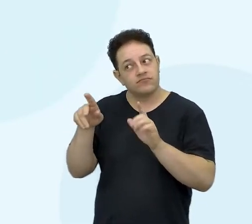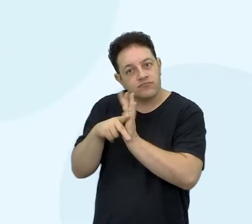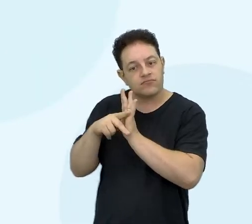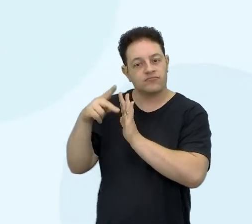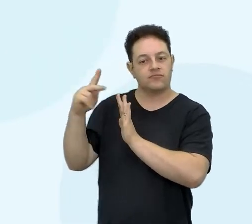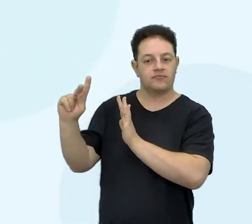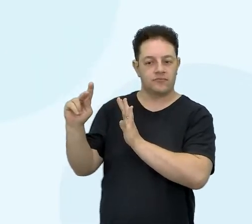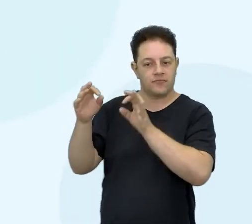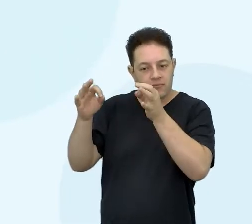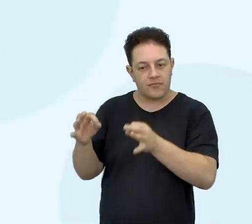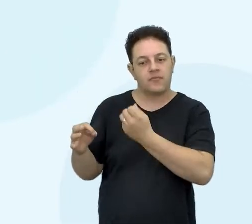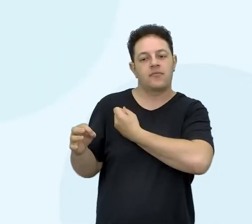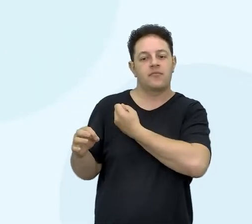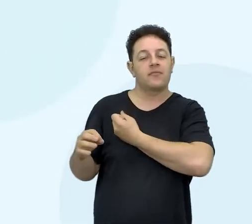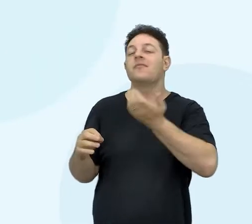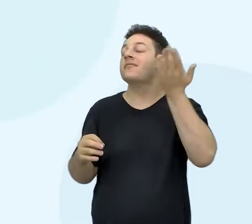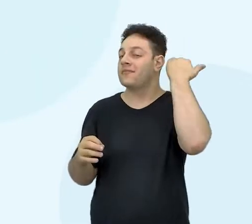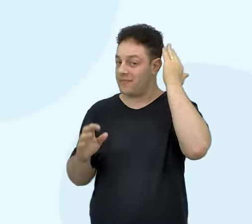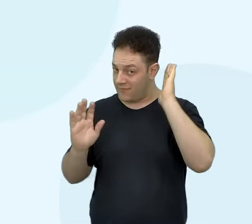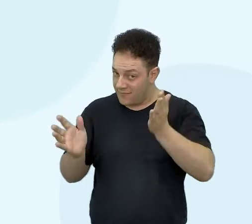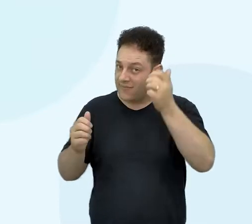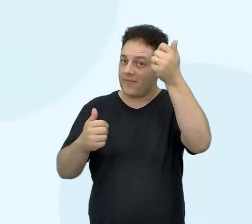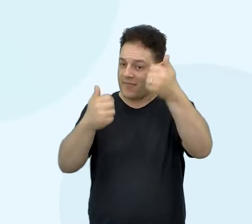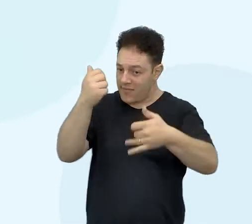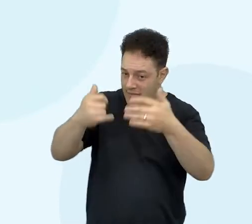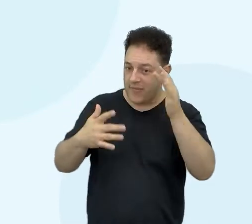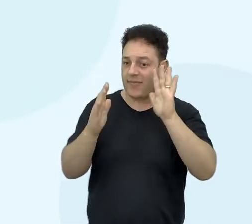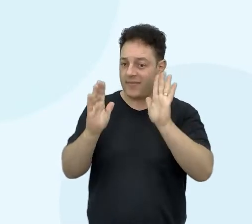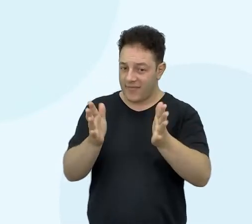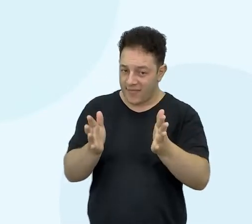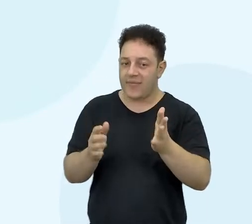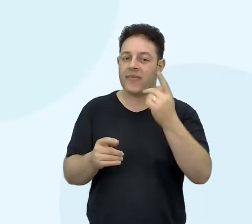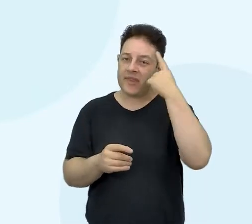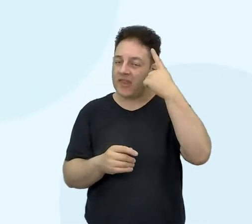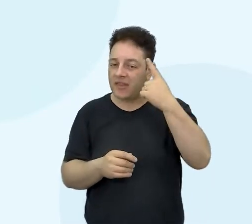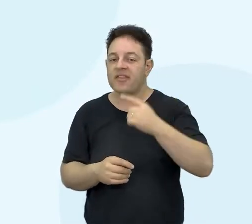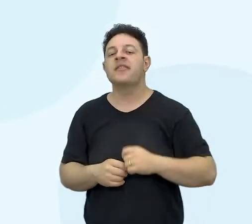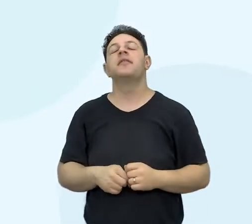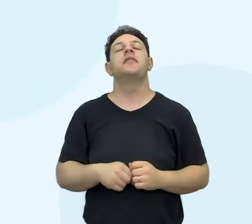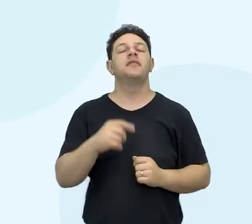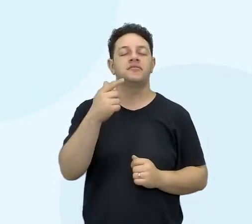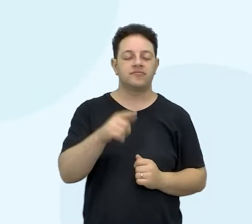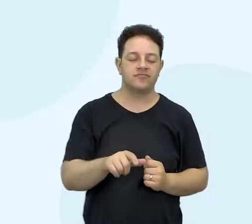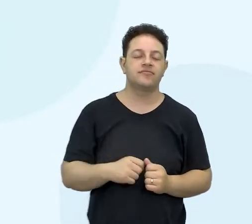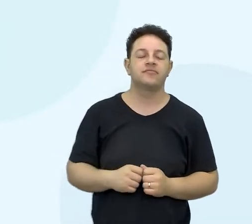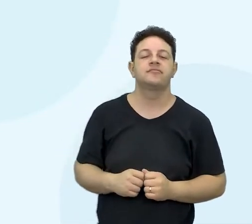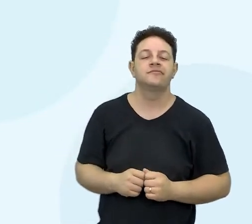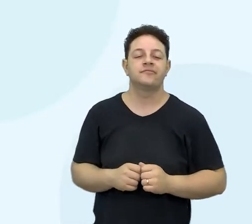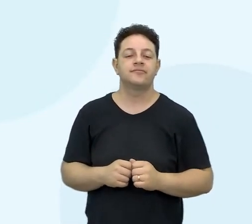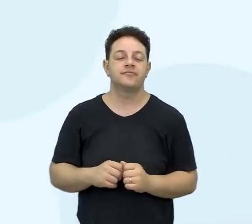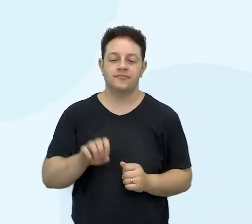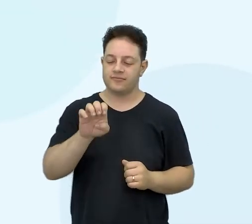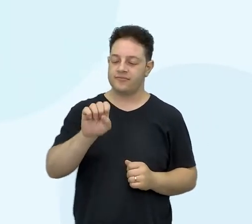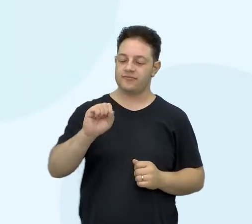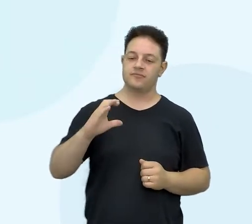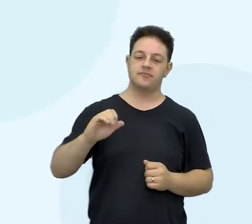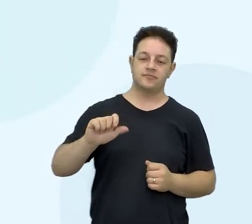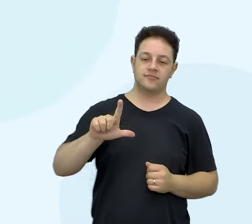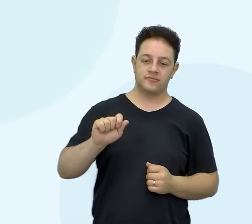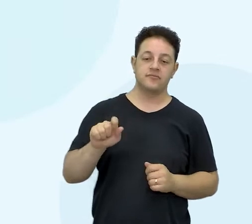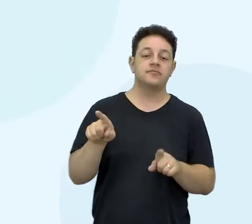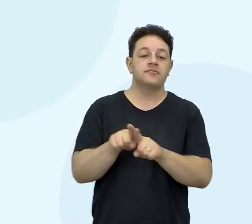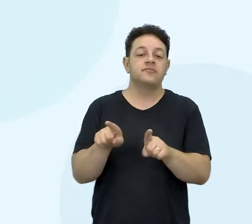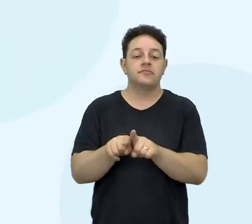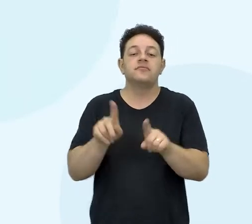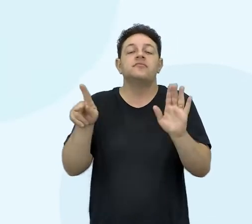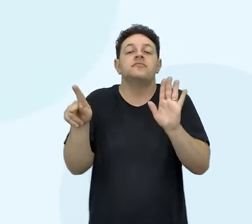específica, que a gente já falou algumas vezes aqui, né? E a escala também do